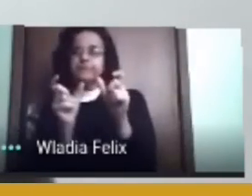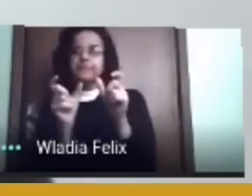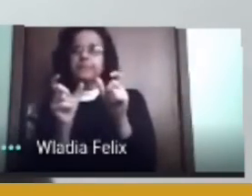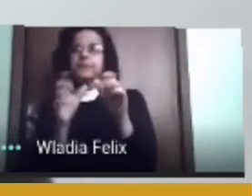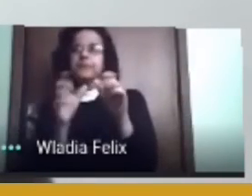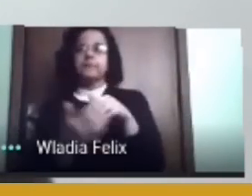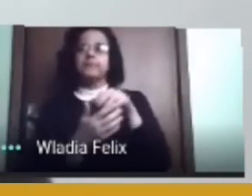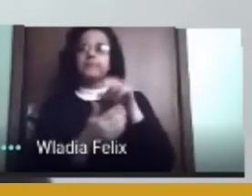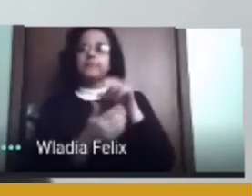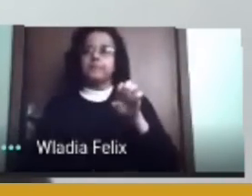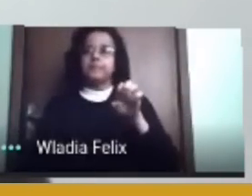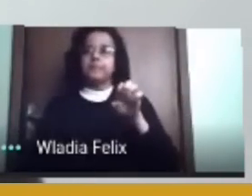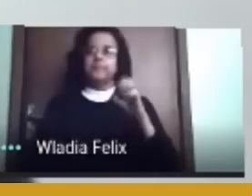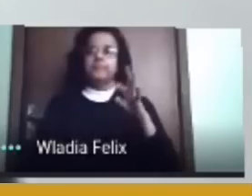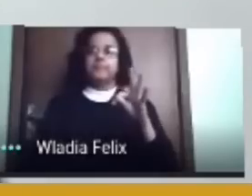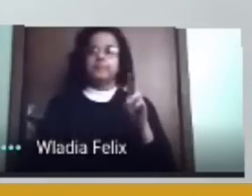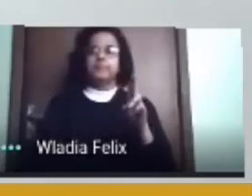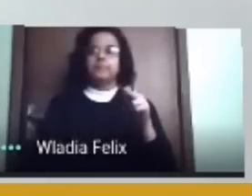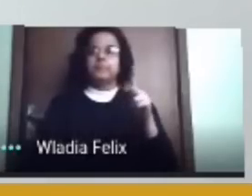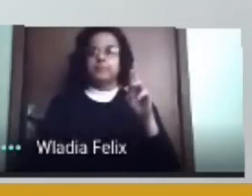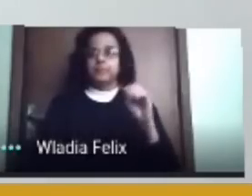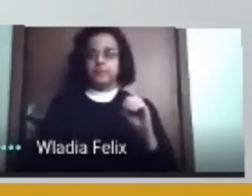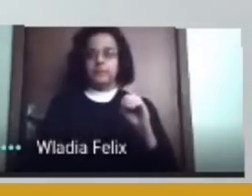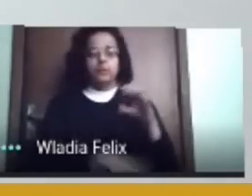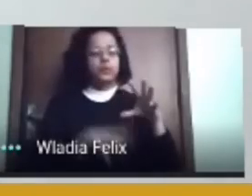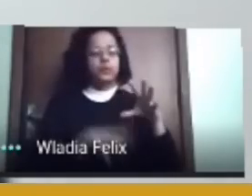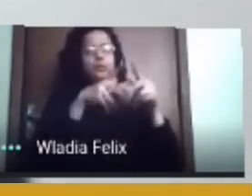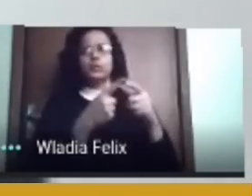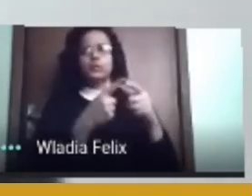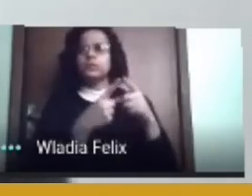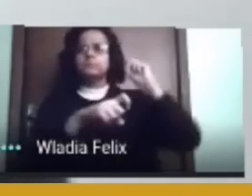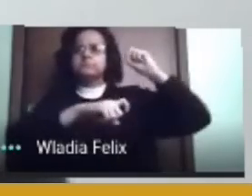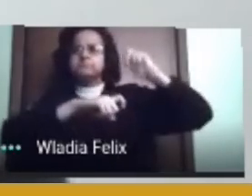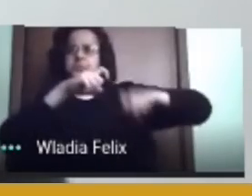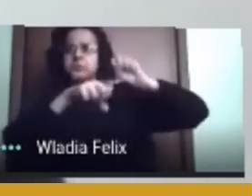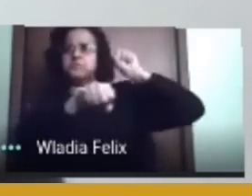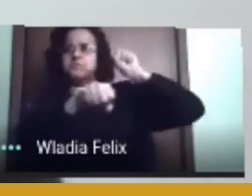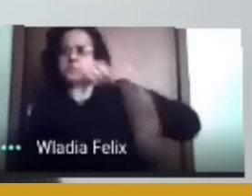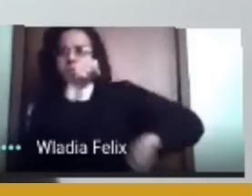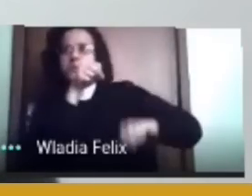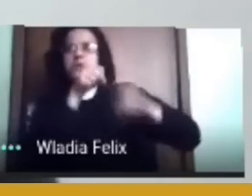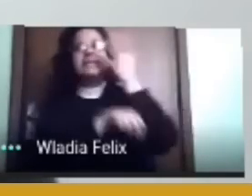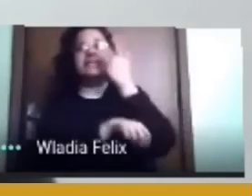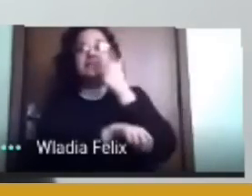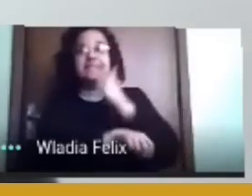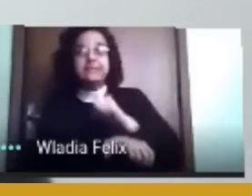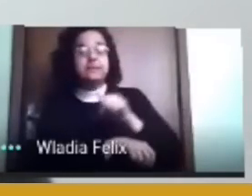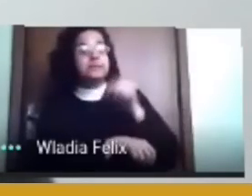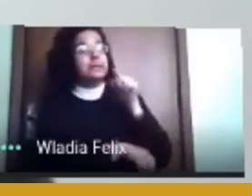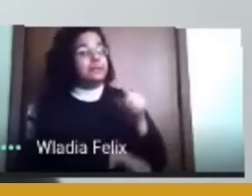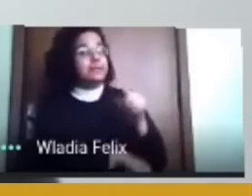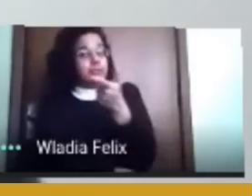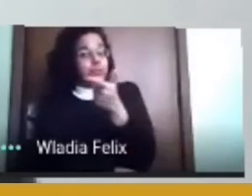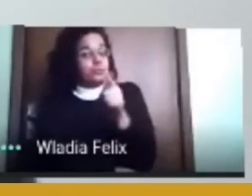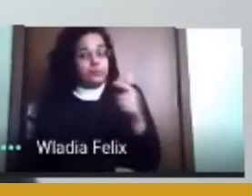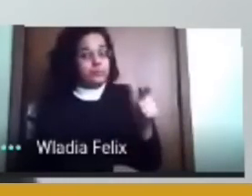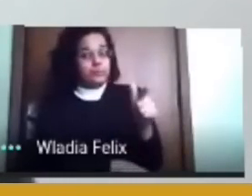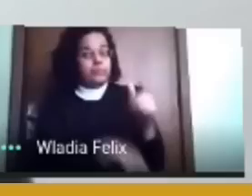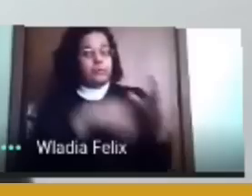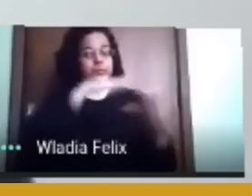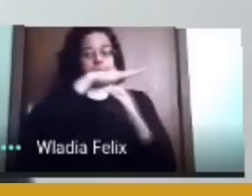violações sexuais contra crianças e adolescentes que não envolvem comércio, o lucro ou aspecto